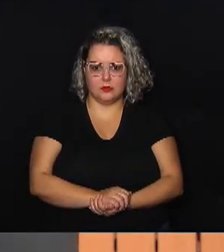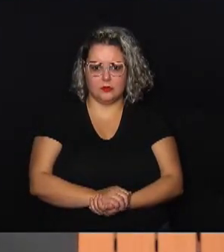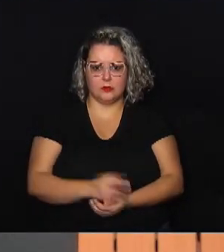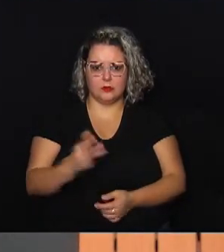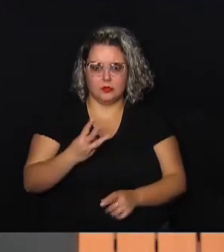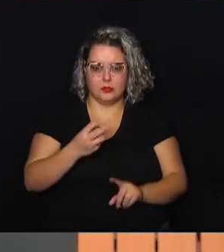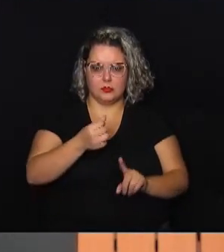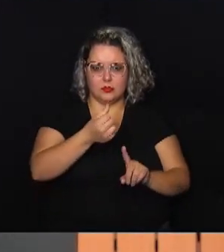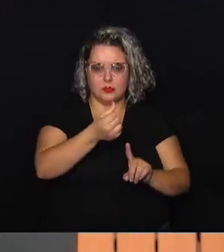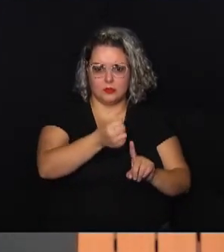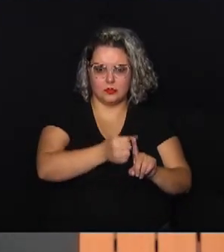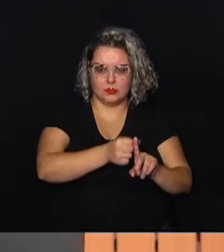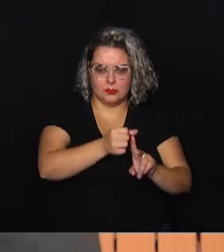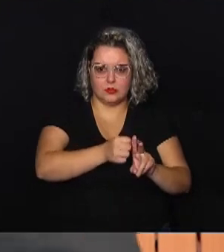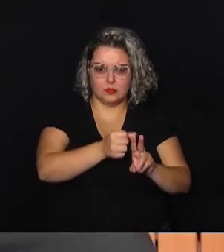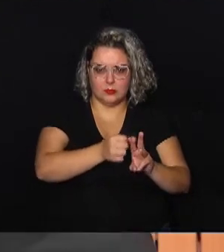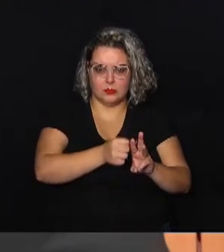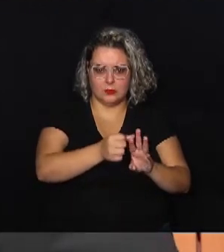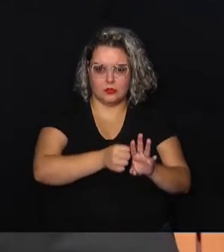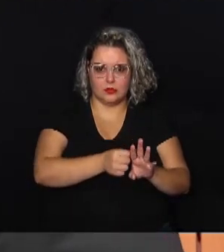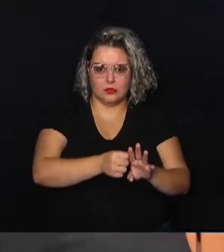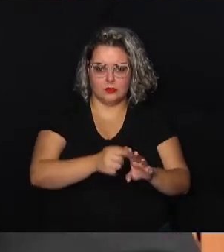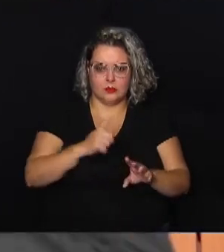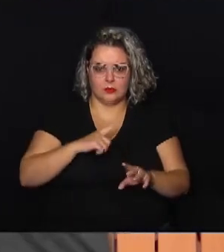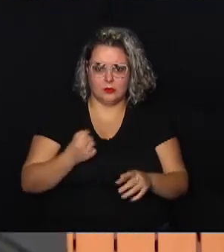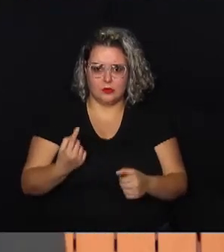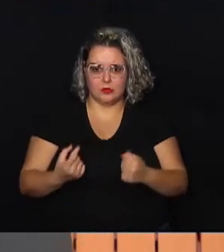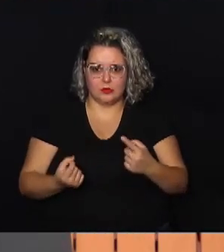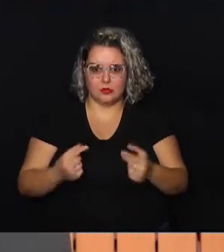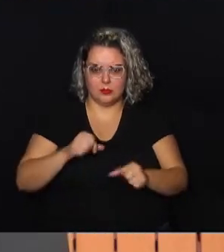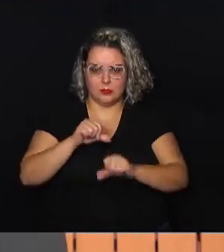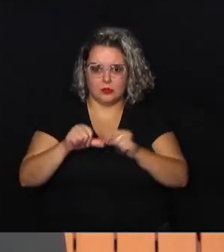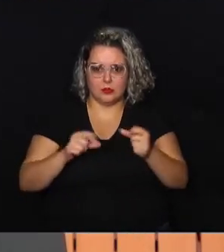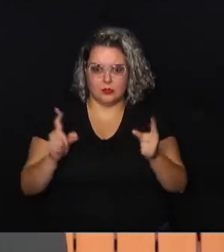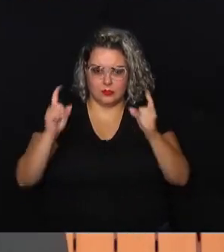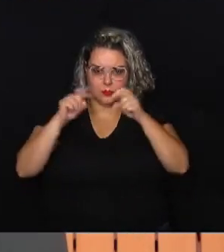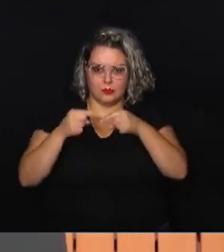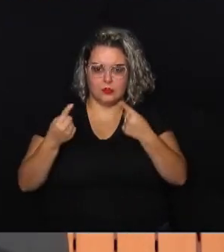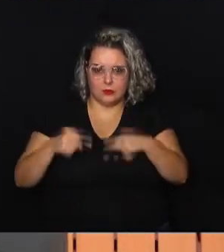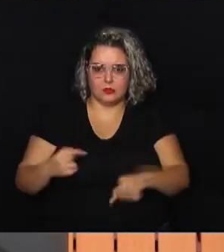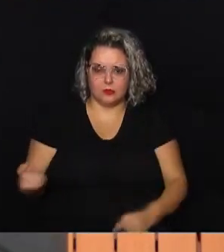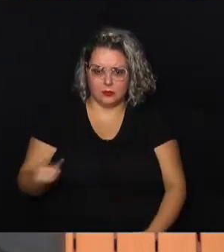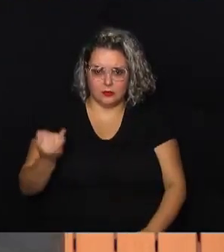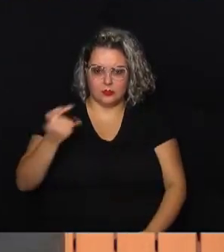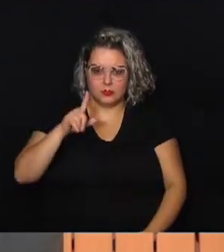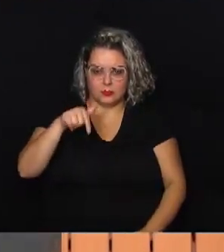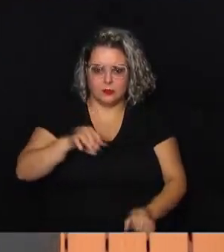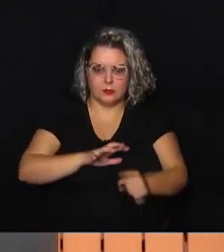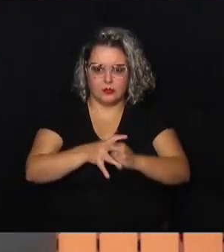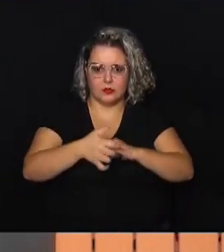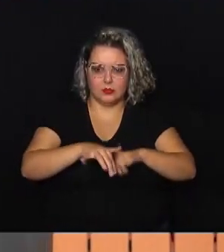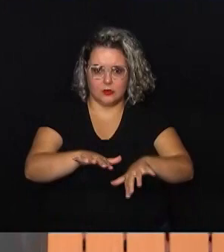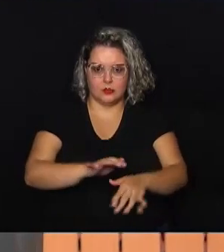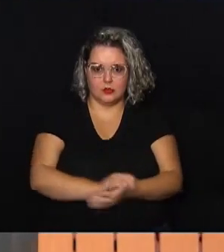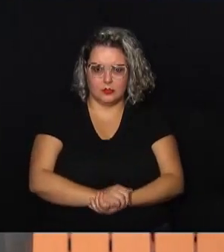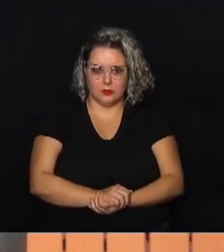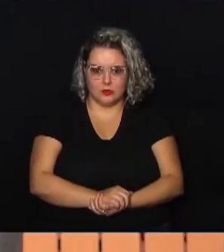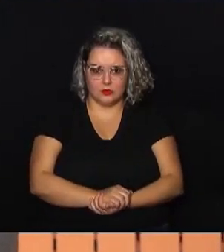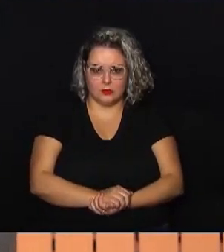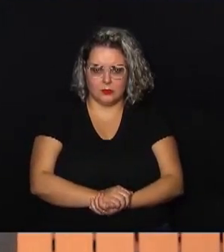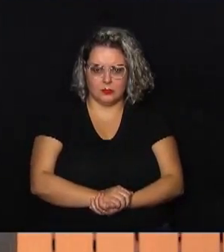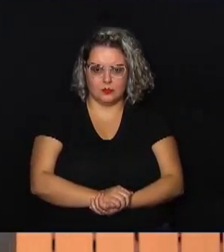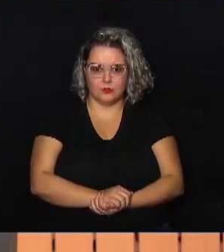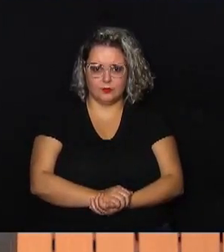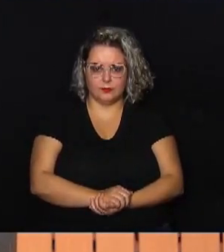quadrimestre, nós tivemos algumas mudanças e desafios muito significativos pós-pandemia. E um dos